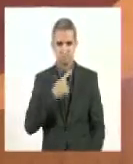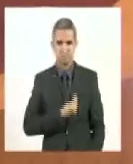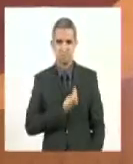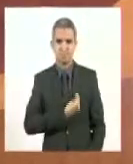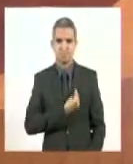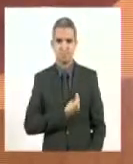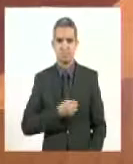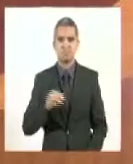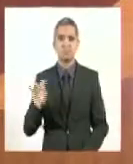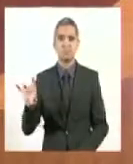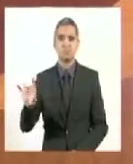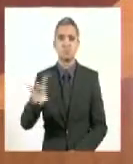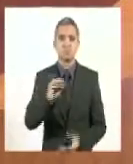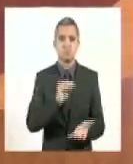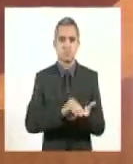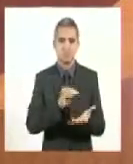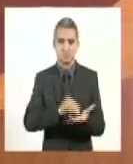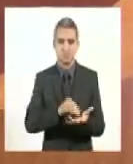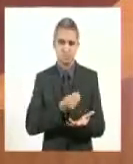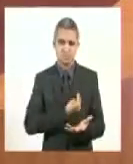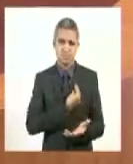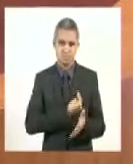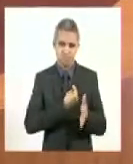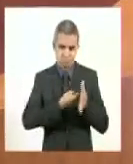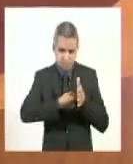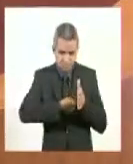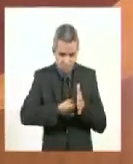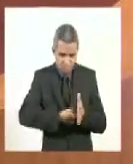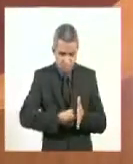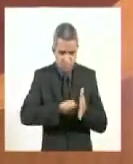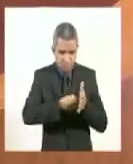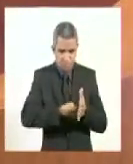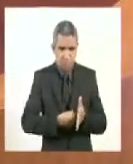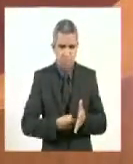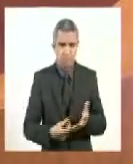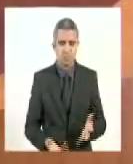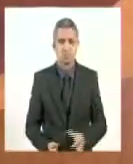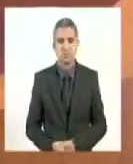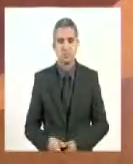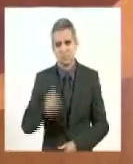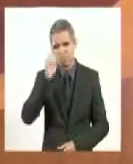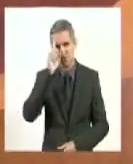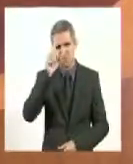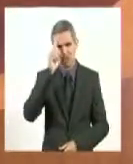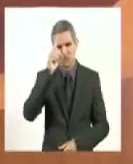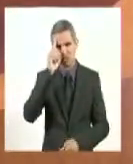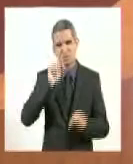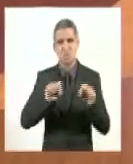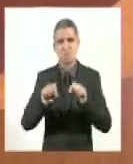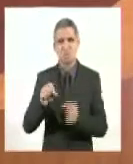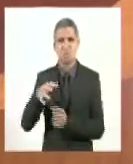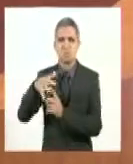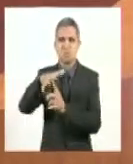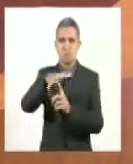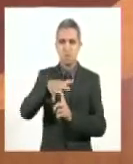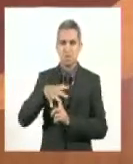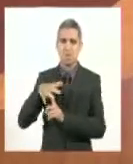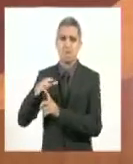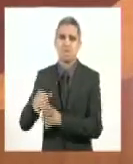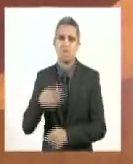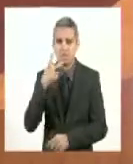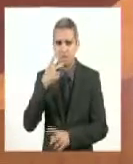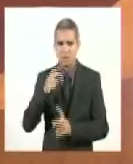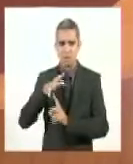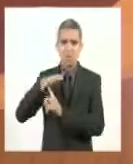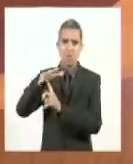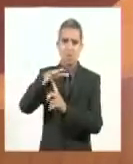Ontem, todos os dias, é uma história de helicóptero. O helicóptero da deputada